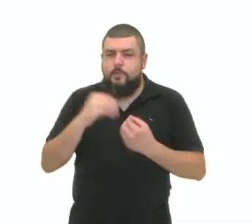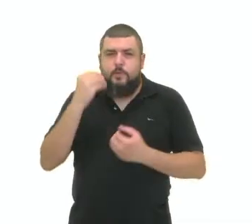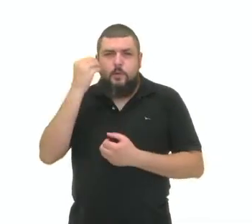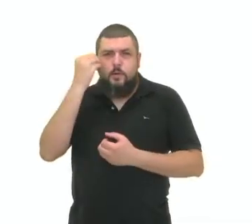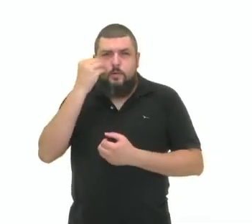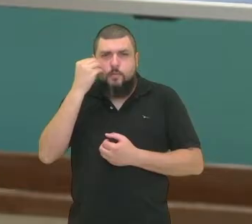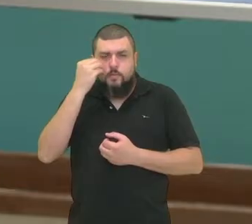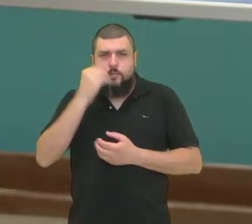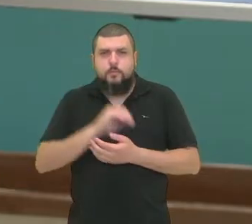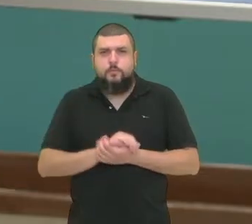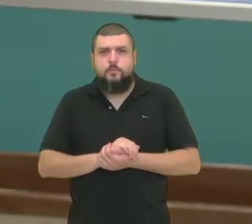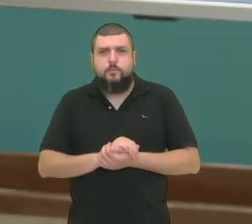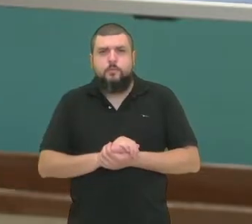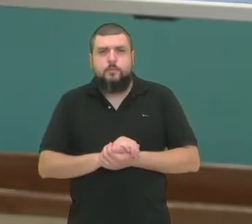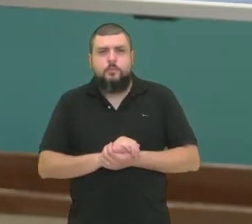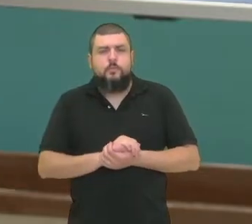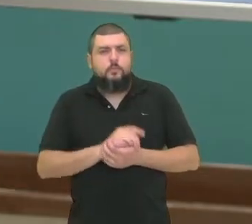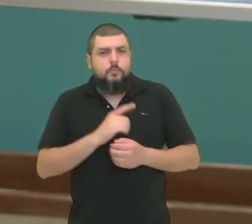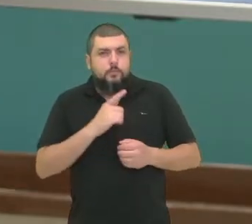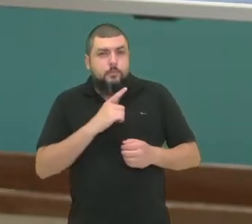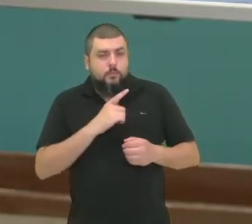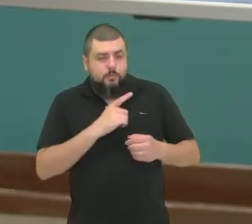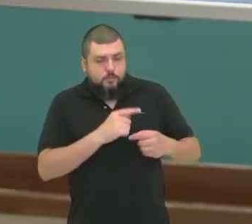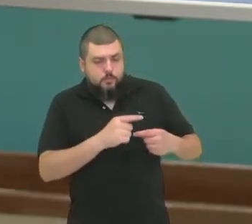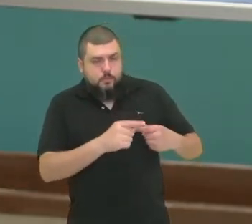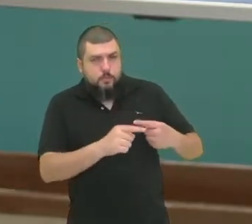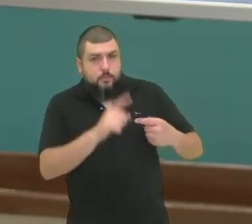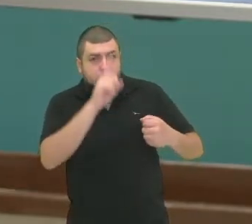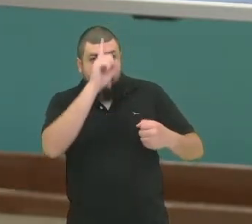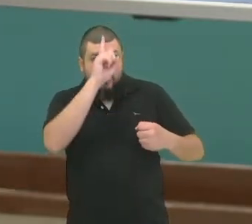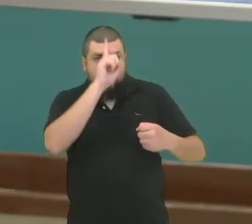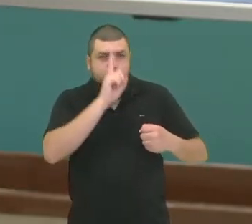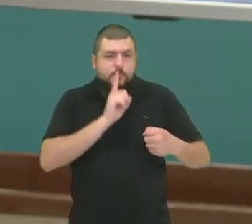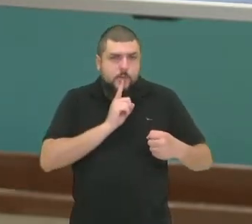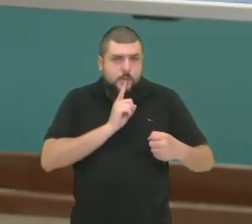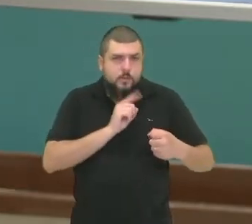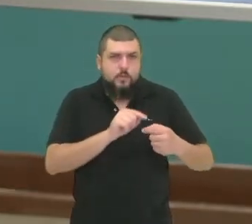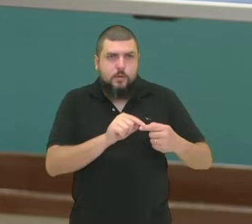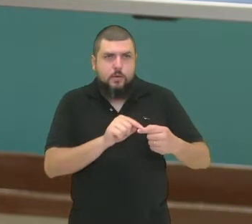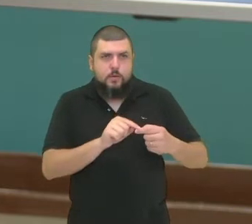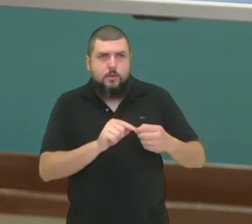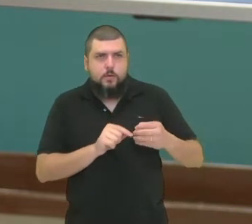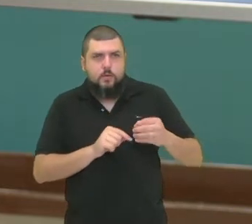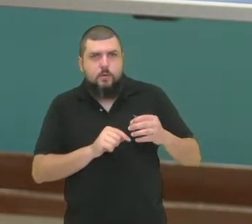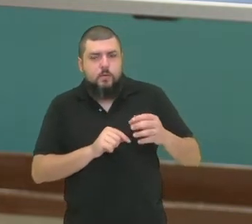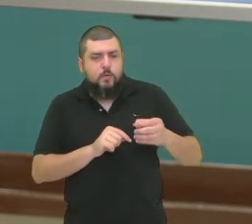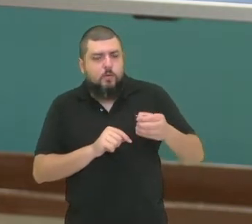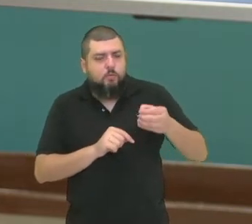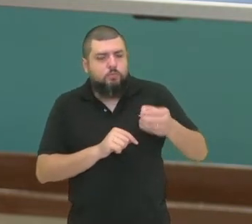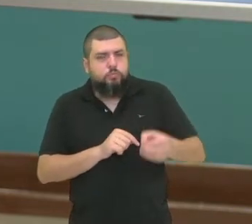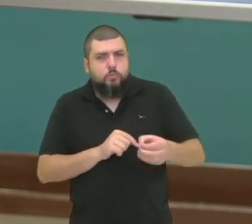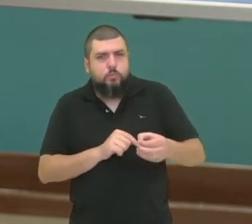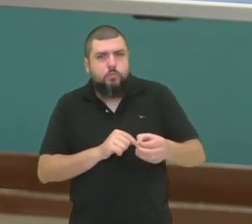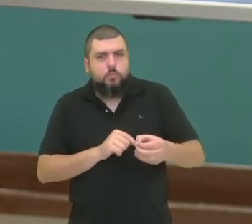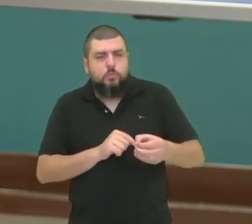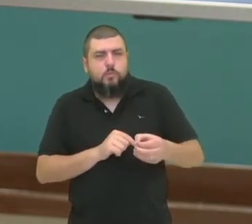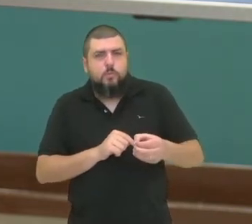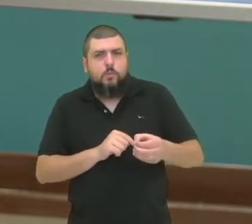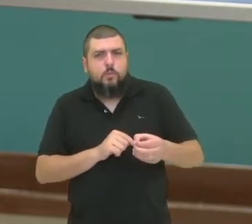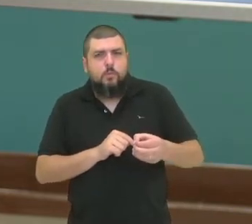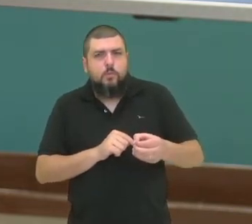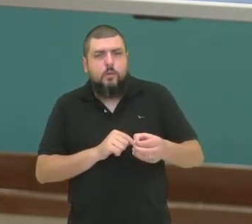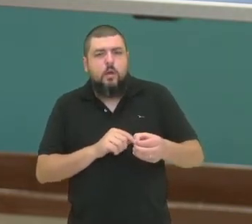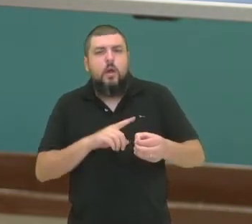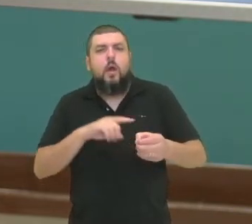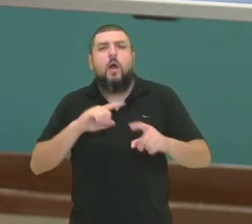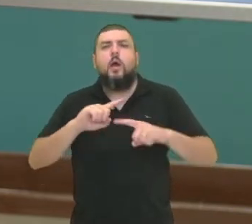pegou o indivíduo puro que veio de uma semente amarela e gerou um indivíduo amarelo.